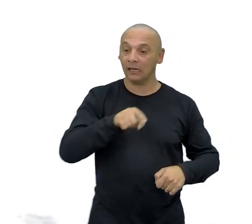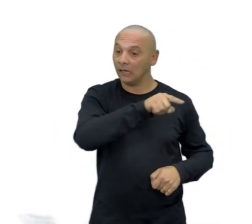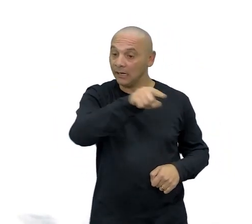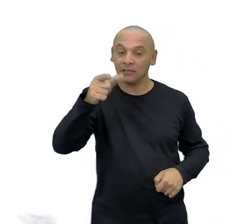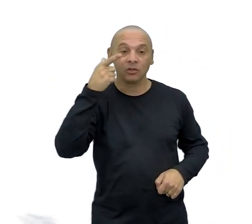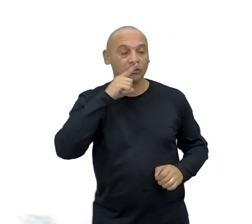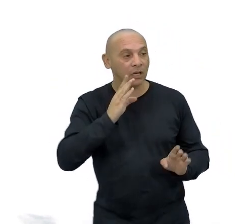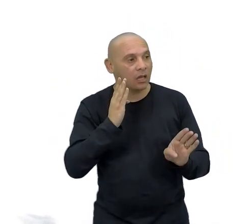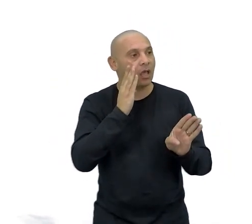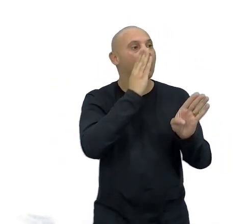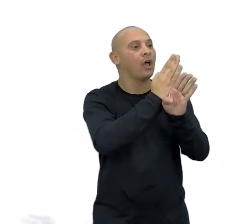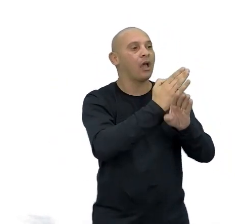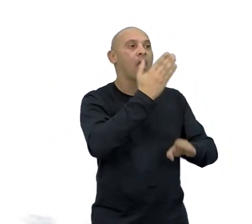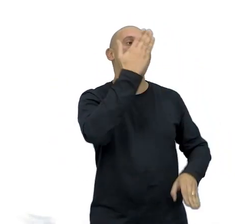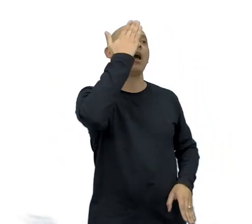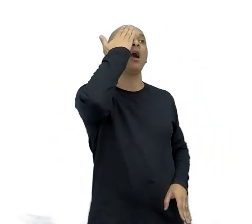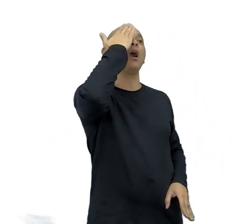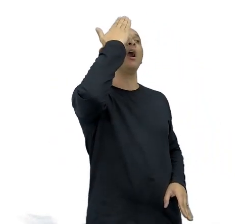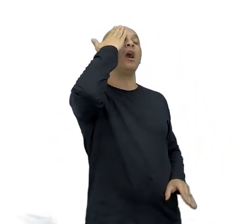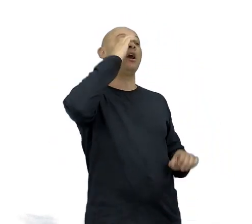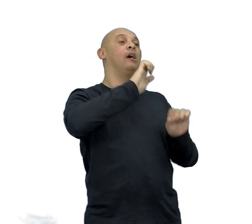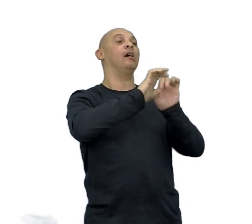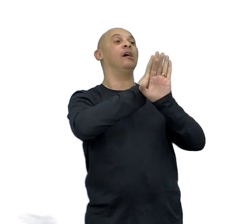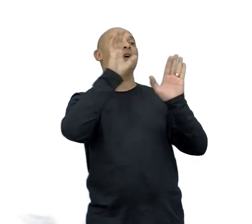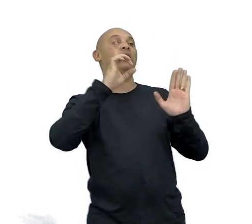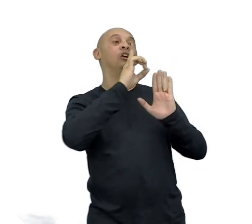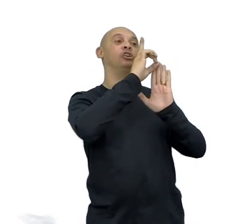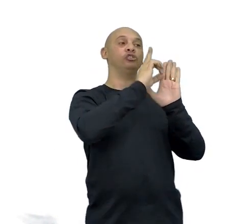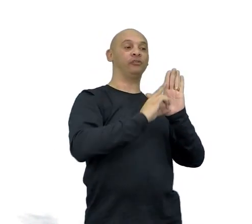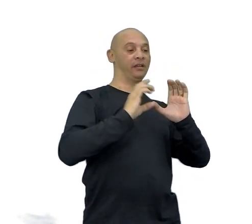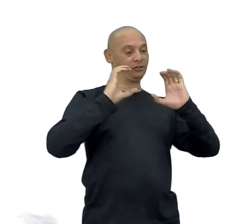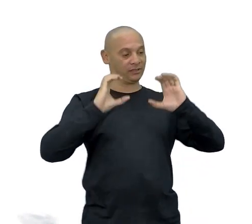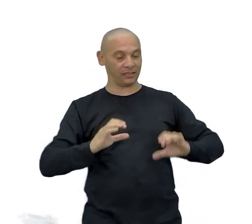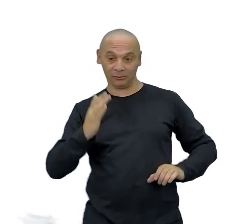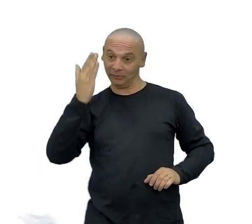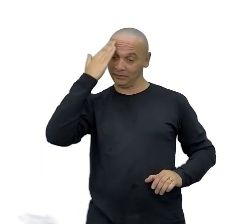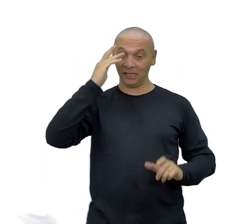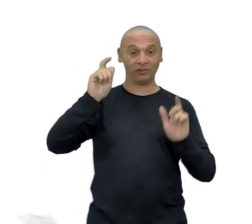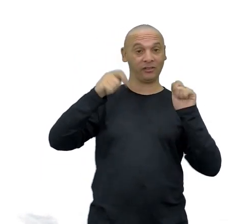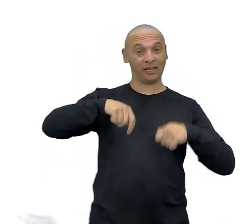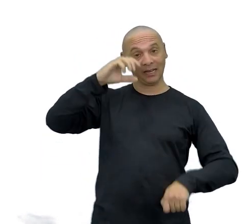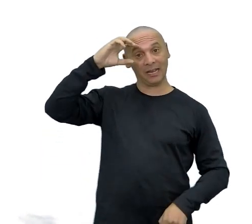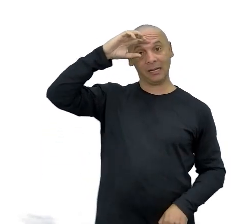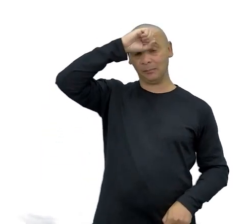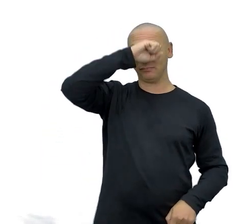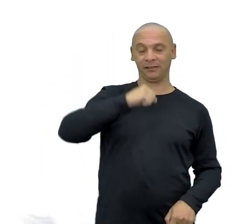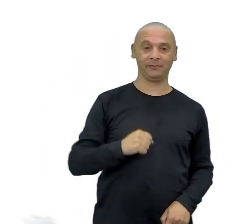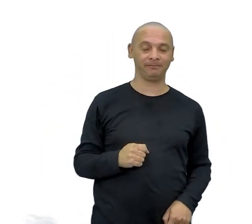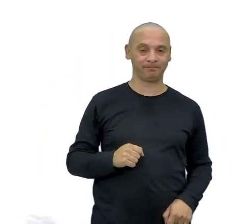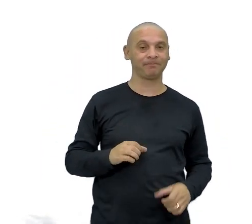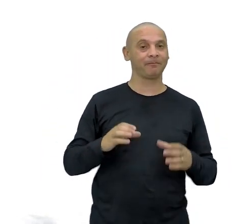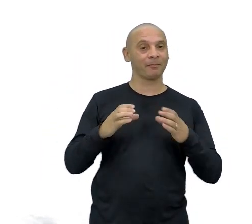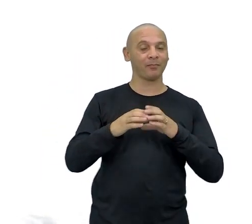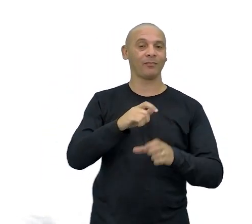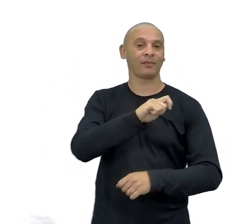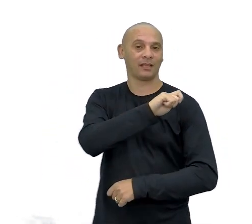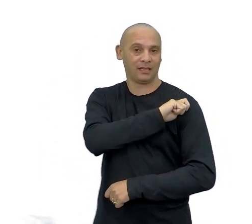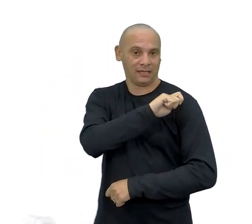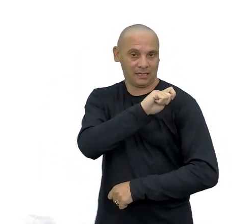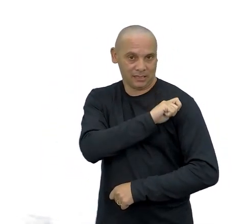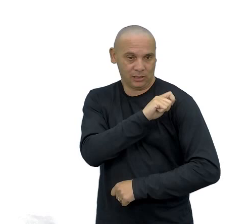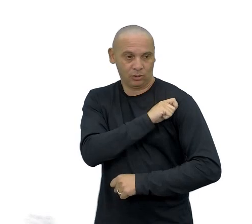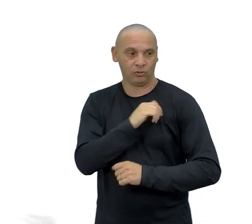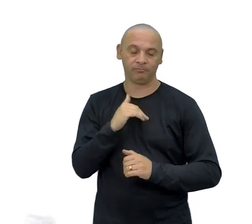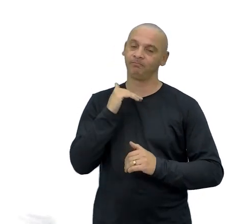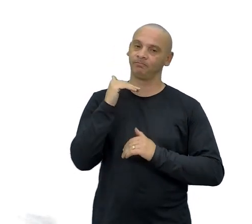e conscientes de seus direitos e deveres como cidadãos. Então, os estudantes, quanto mais o estudante,